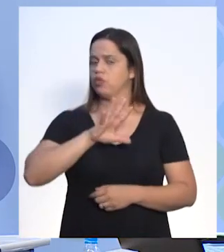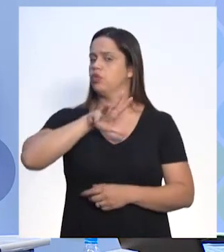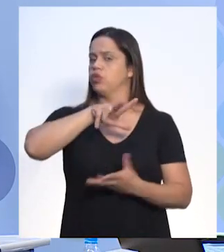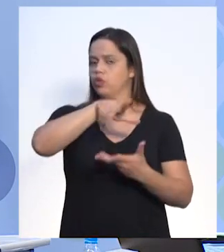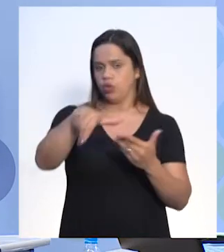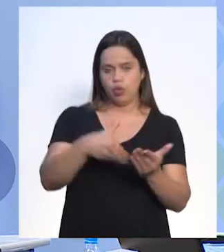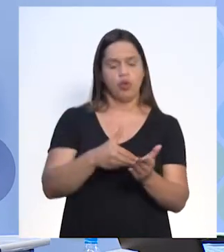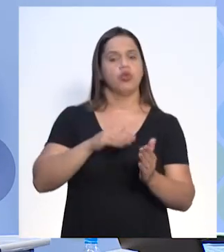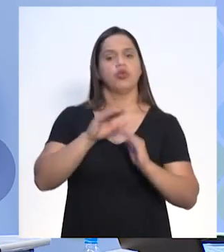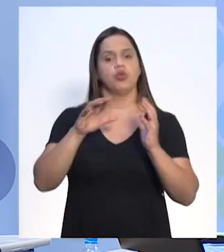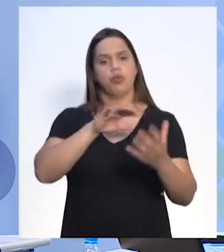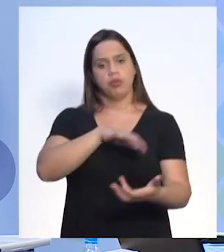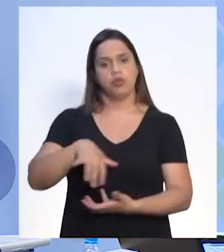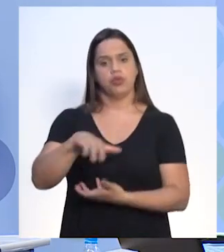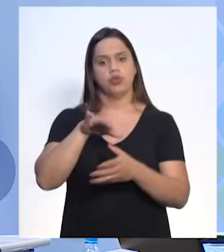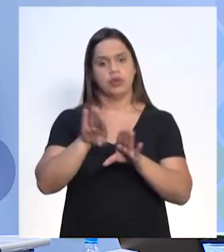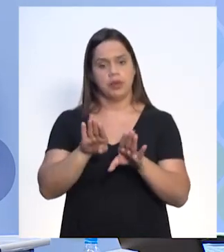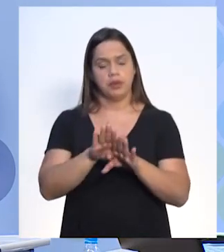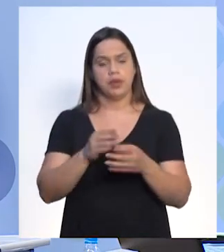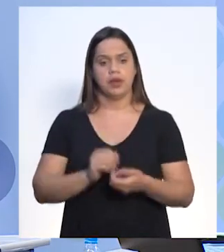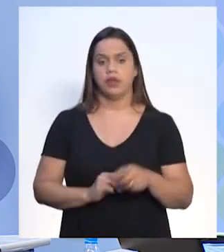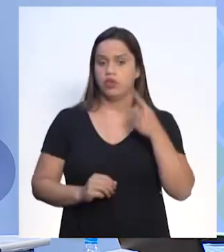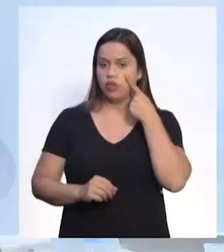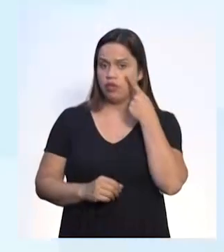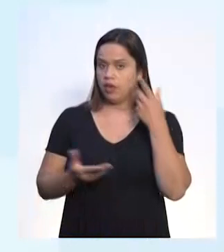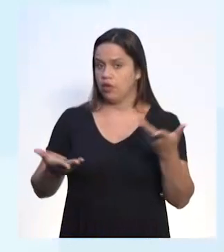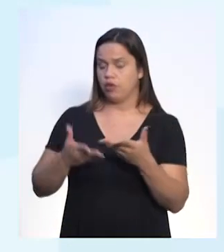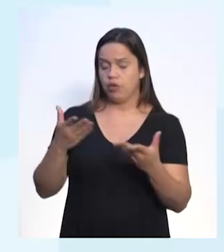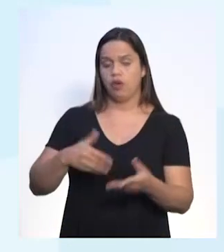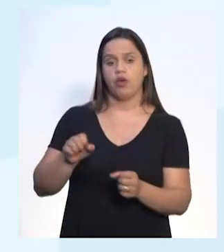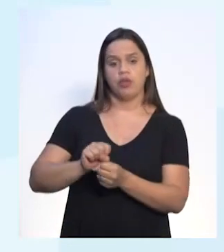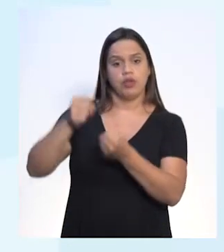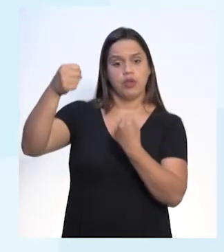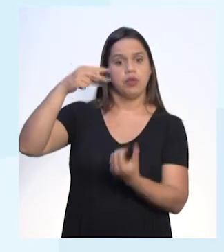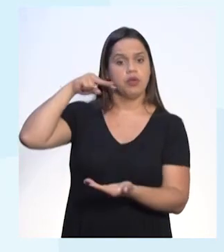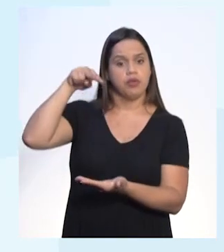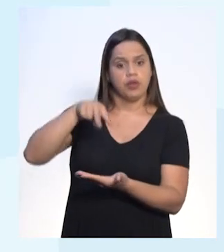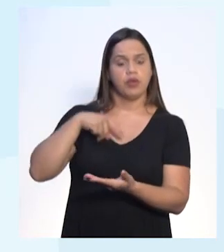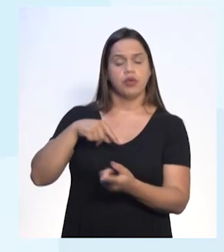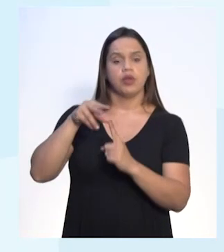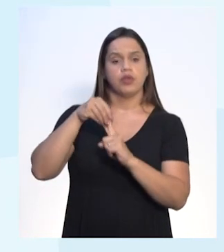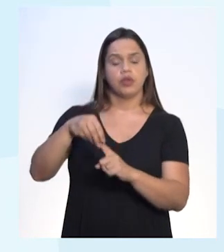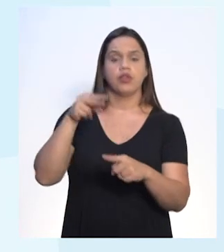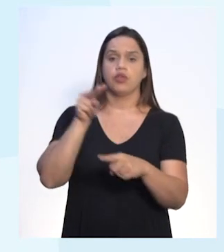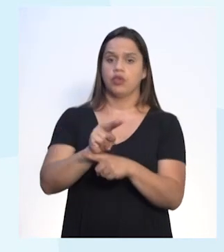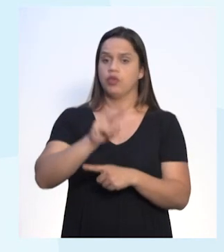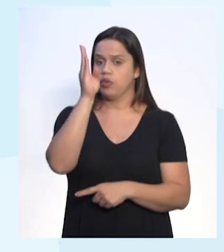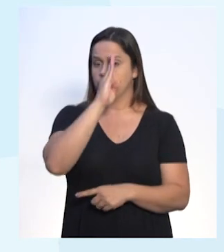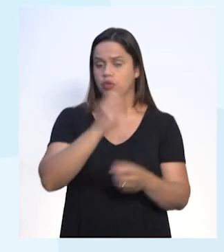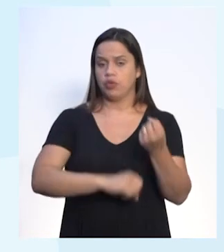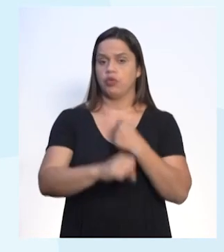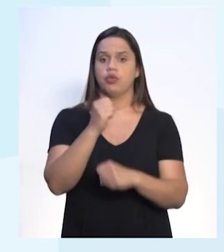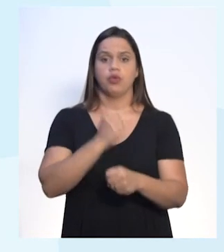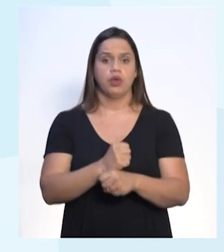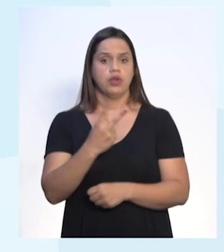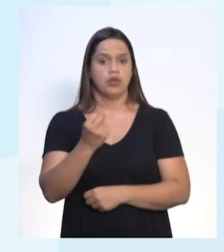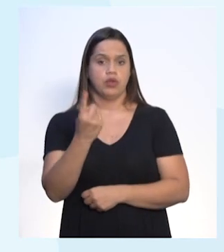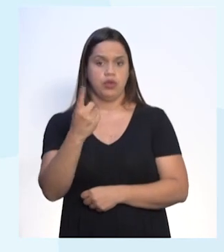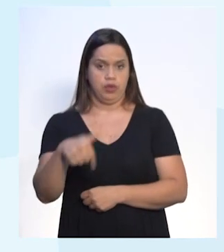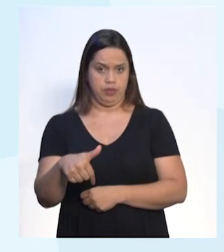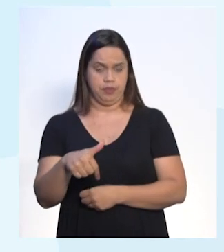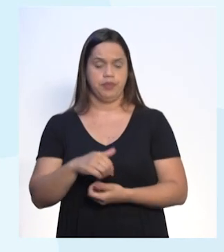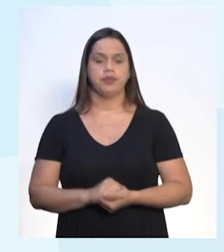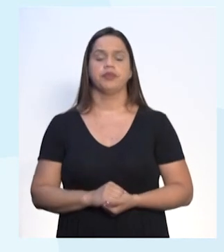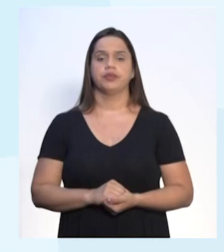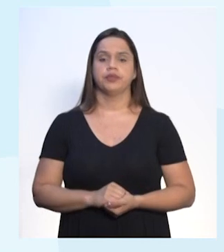aí. Na próxima tela a gente vai ver um mapa sobre unidades de conservação do Brasil de 2017.